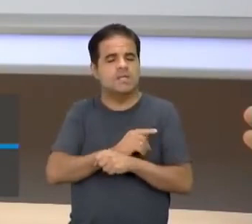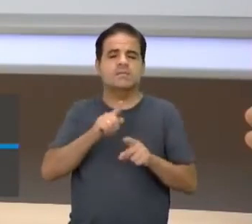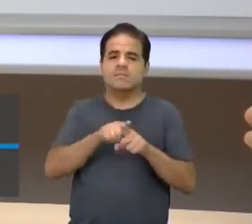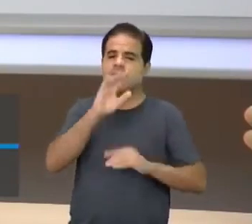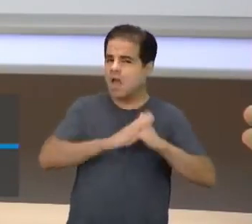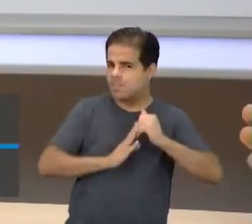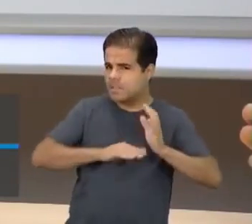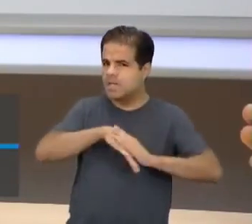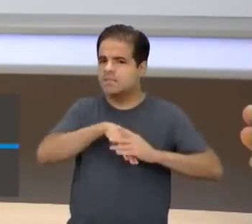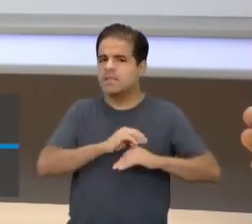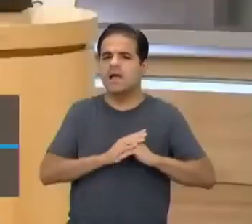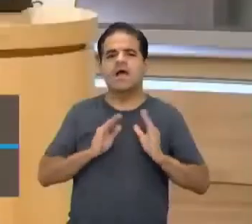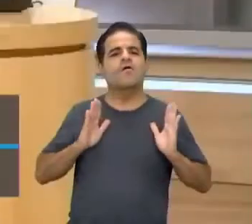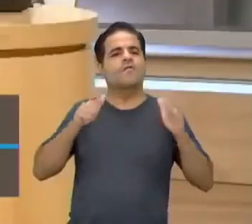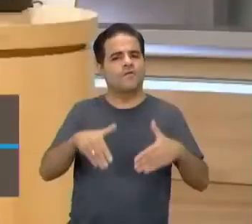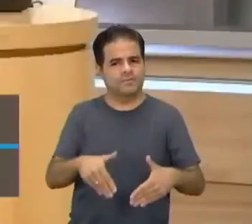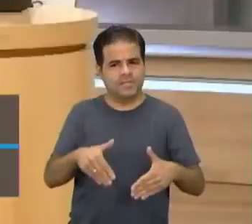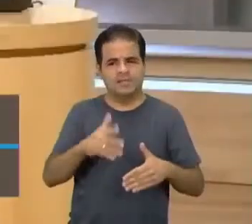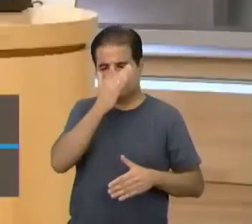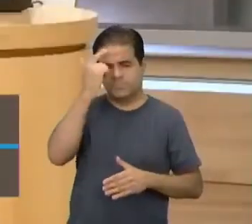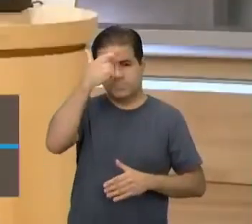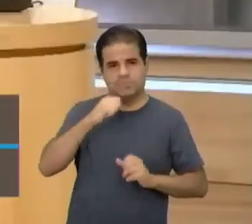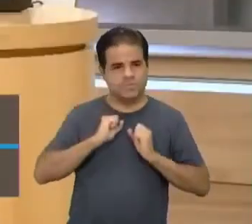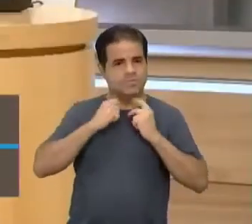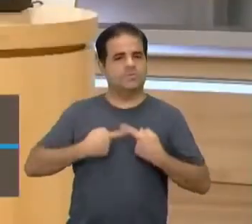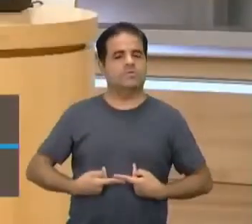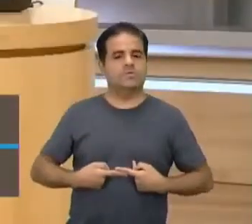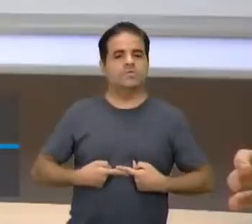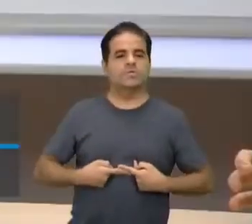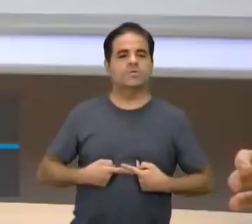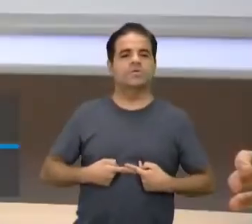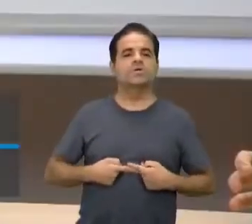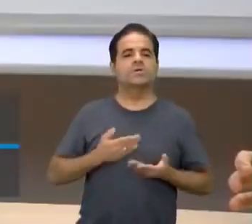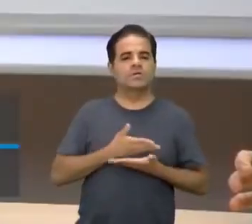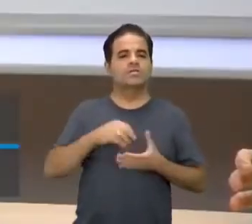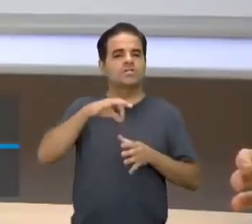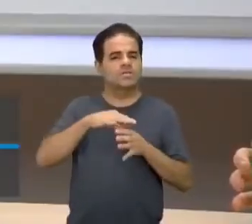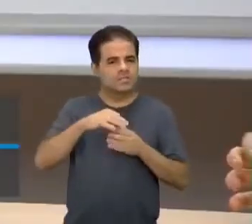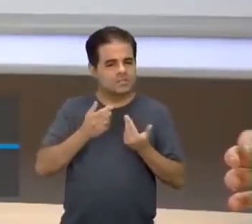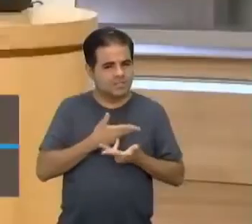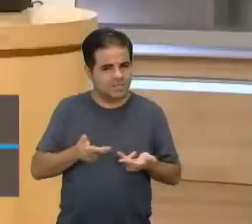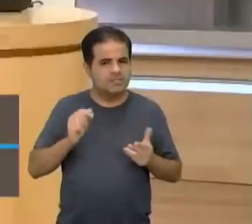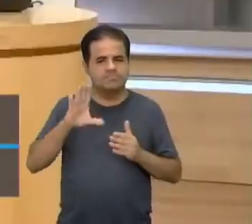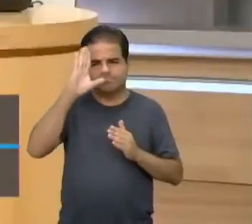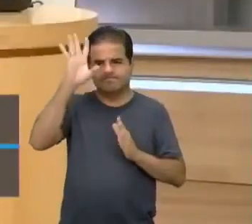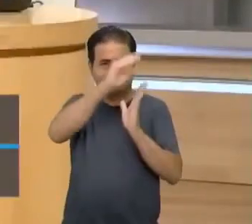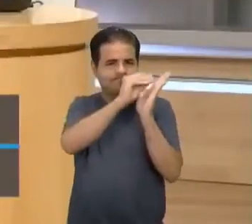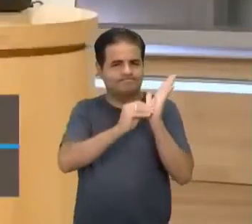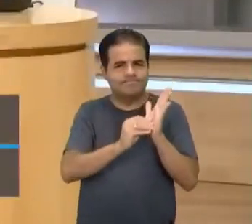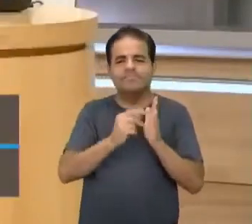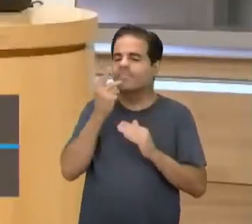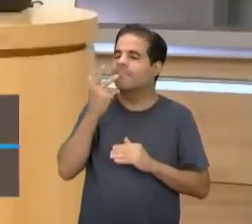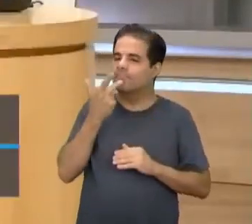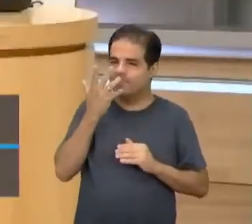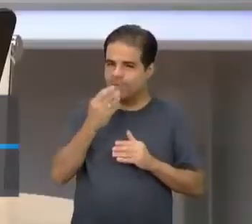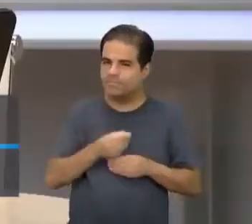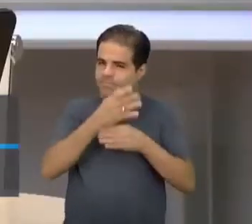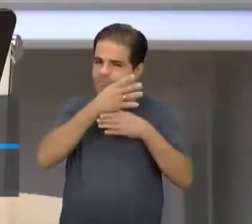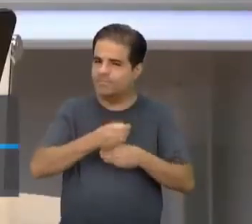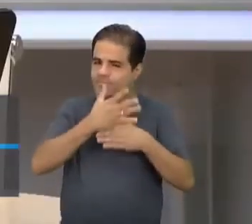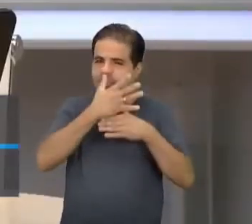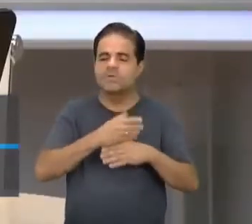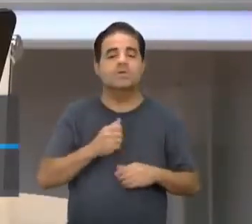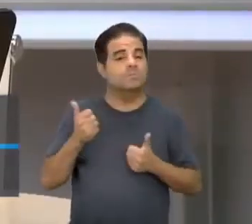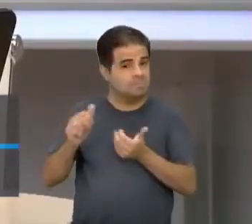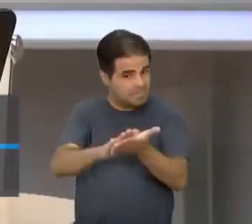humanização, habilidades voltadas ao ser humano. Também o chat bombom, mas essas foram algumas que já mais destacaram. Então... Excelente, Renan. Muito